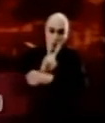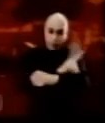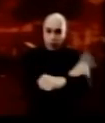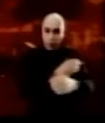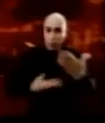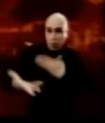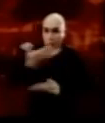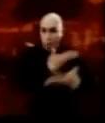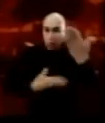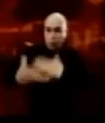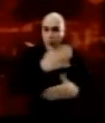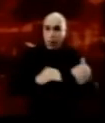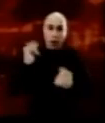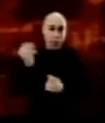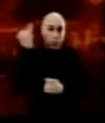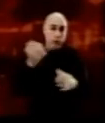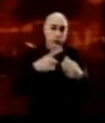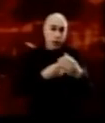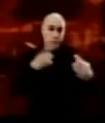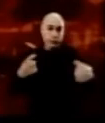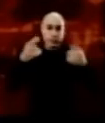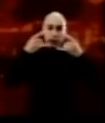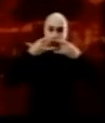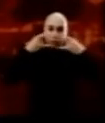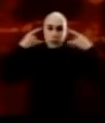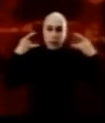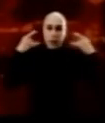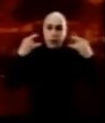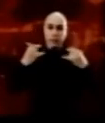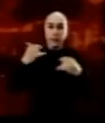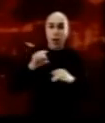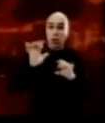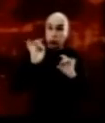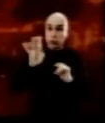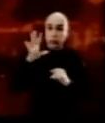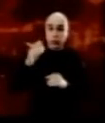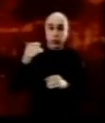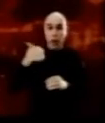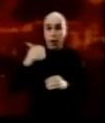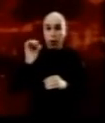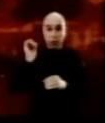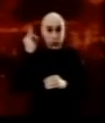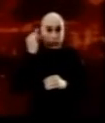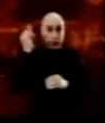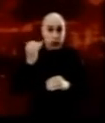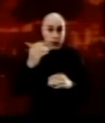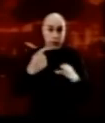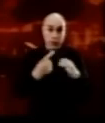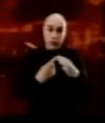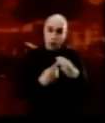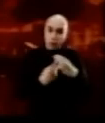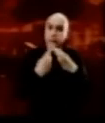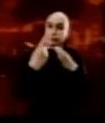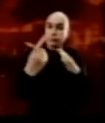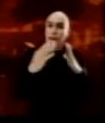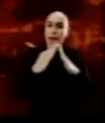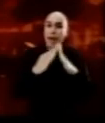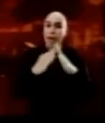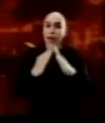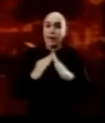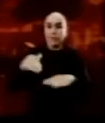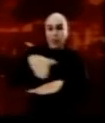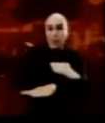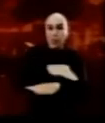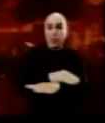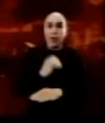distanciamento social, uso de máscara e que as pessoas realmente só saiam de casa quando for necessário, ainda continue sendo uma premissa que